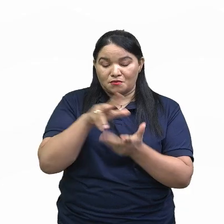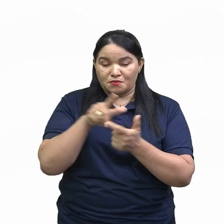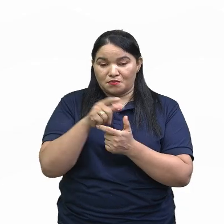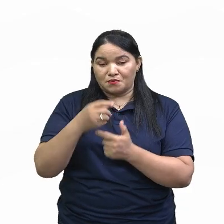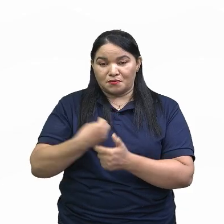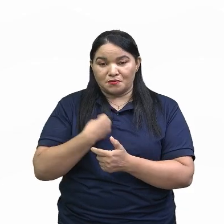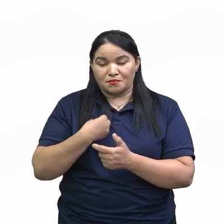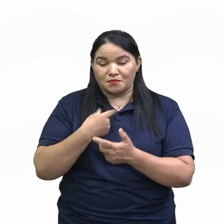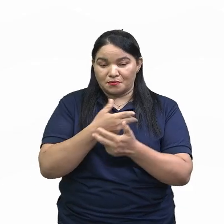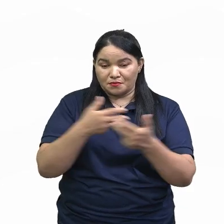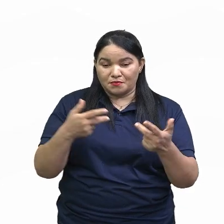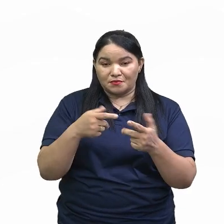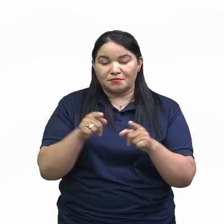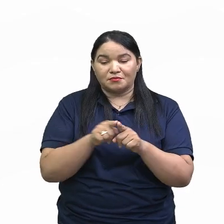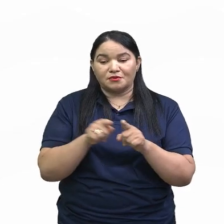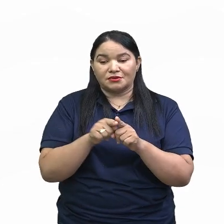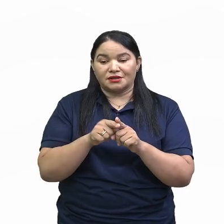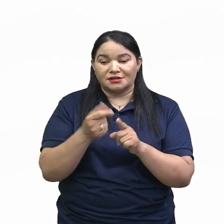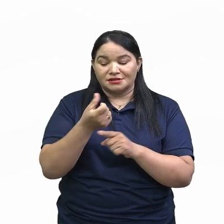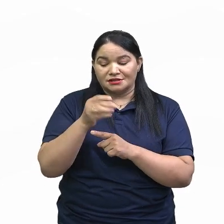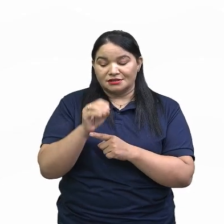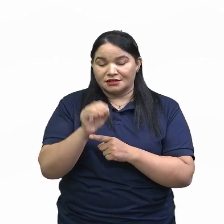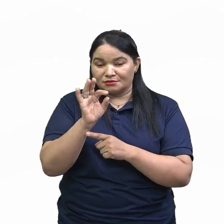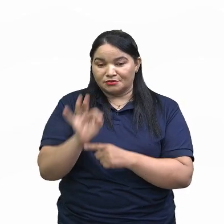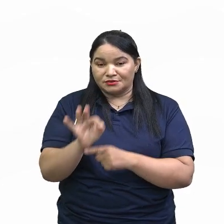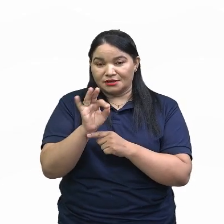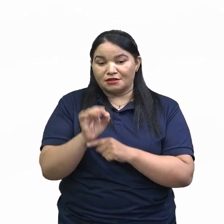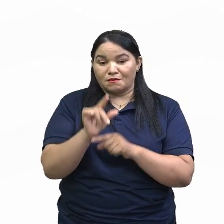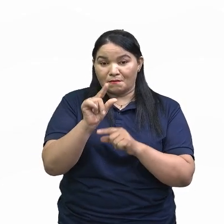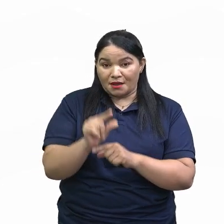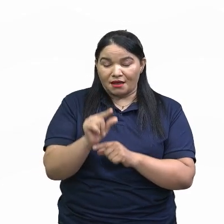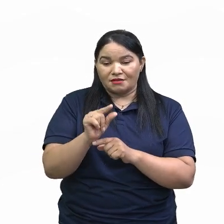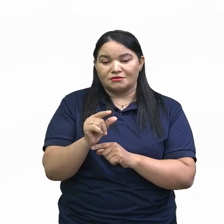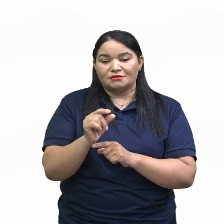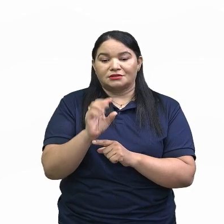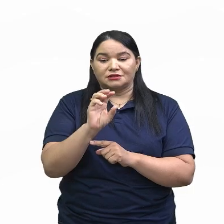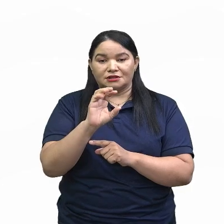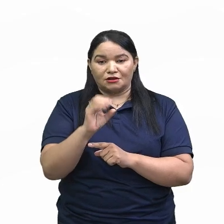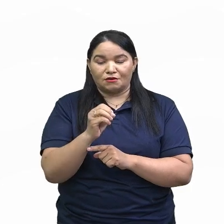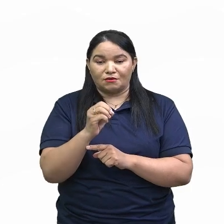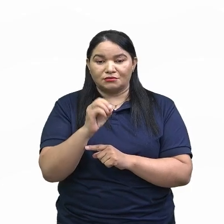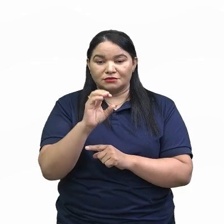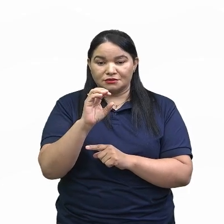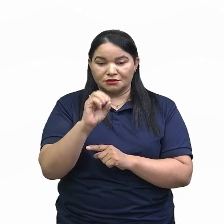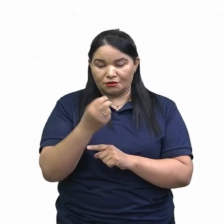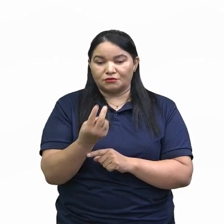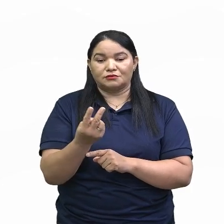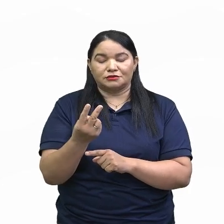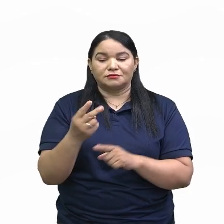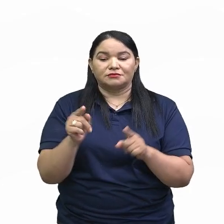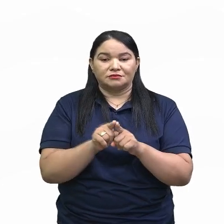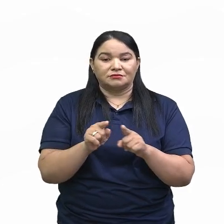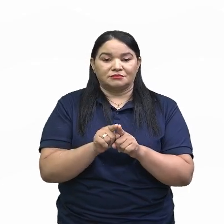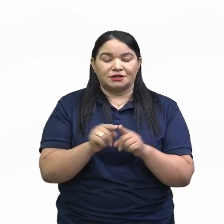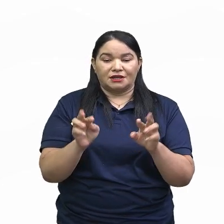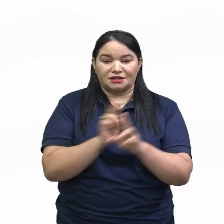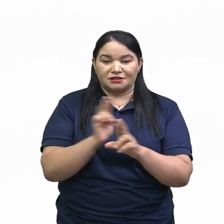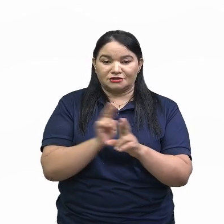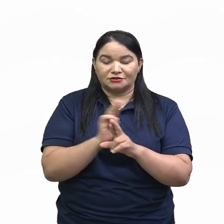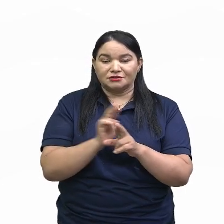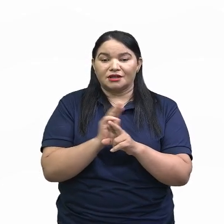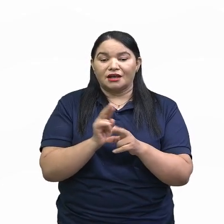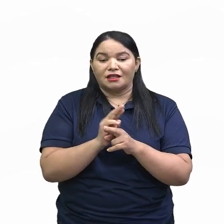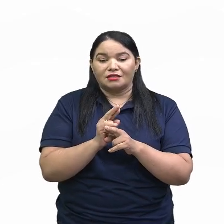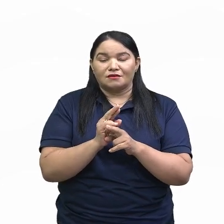de 60% menos gás carbônico, né? A gente sabe aí que o gás carbônico está relacionado com os combustíveis fósseis, aquele que